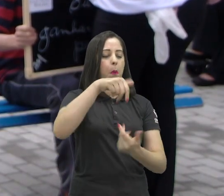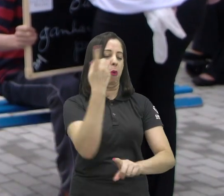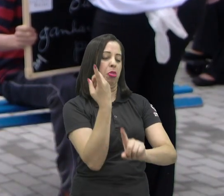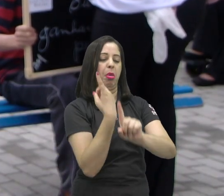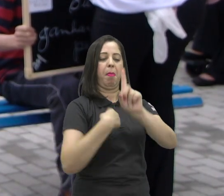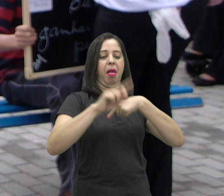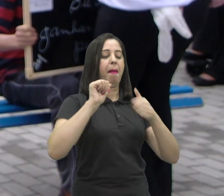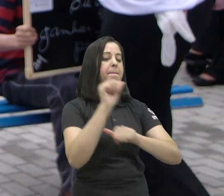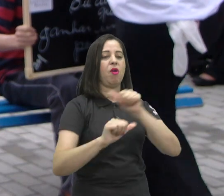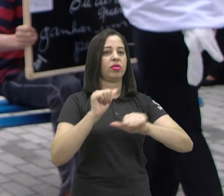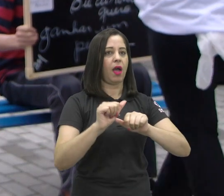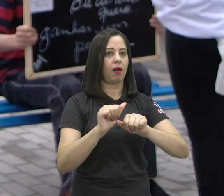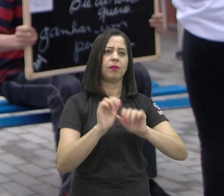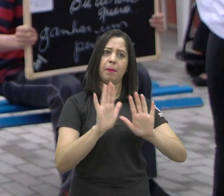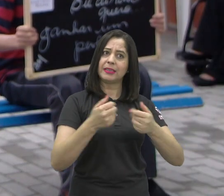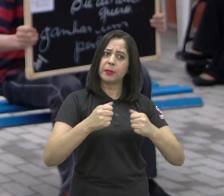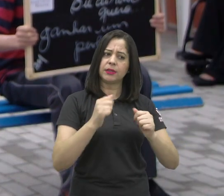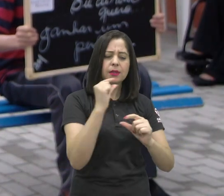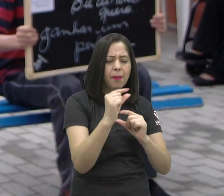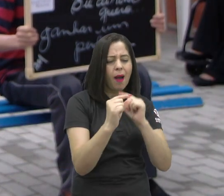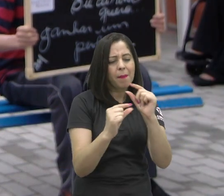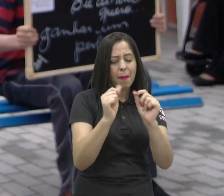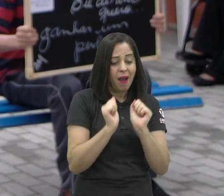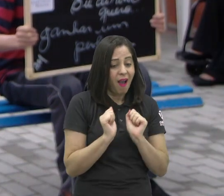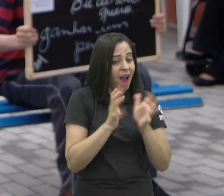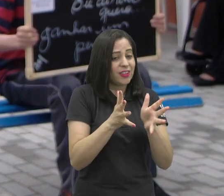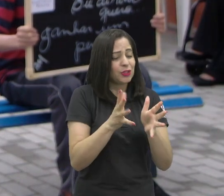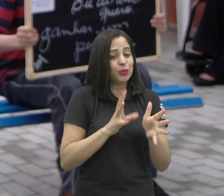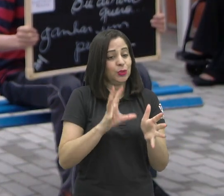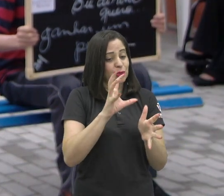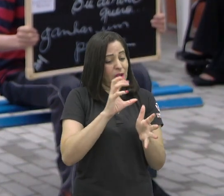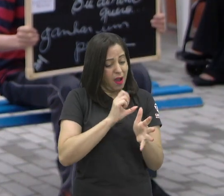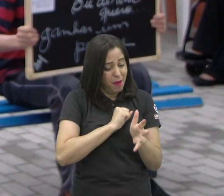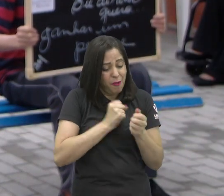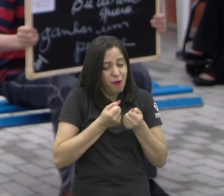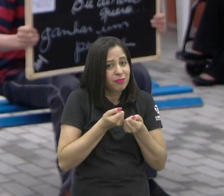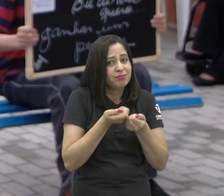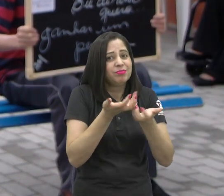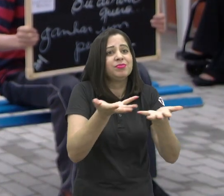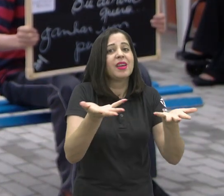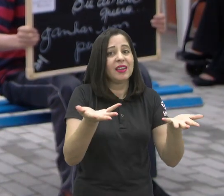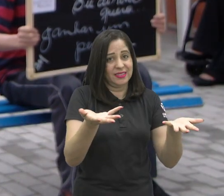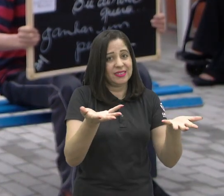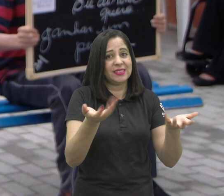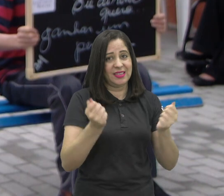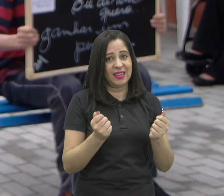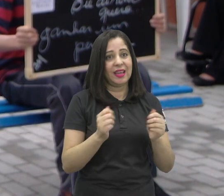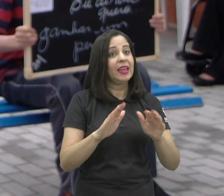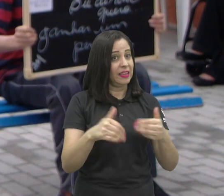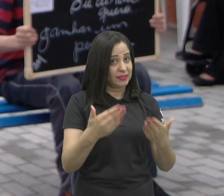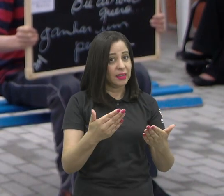gente transforma o mundo com pequenas ações, né? E essas nossas pequenas ações são cheias de amor. E a gente consegue transformar em